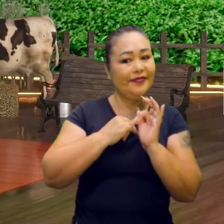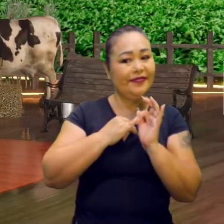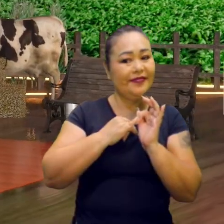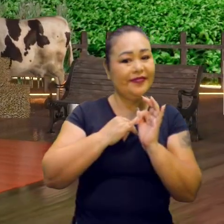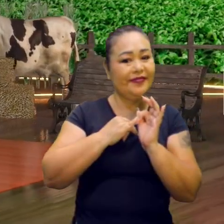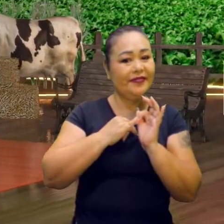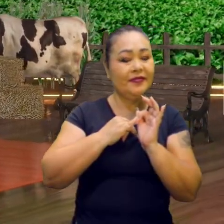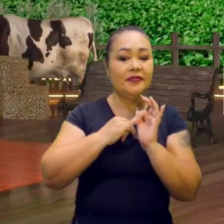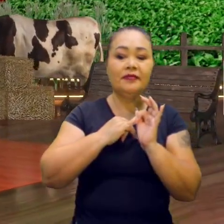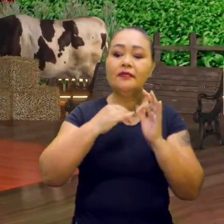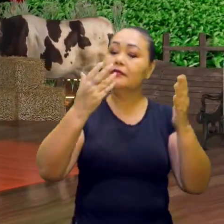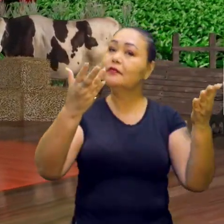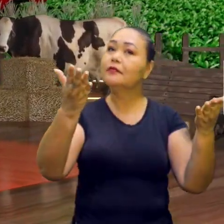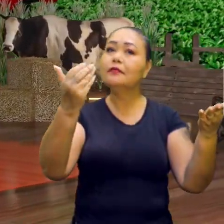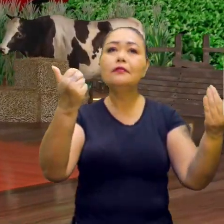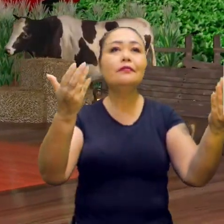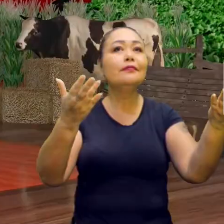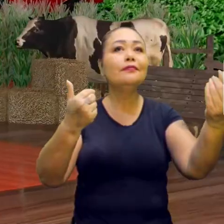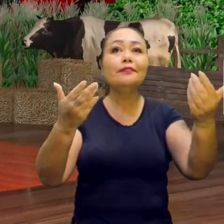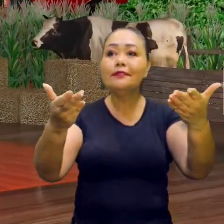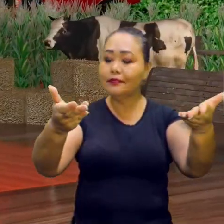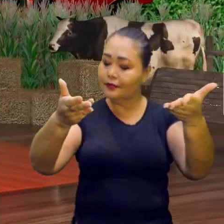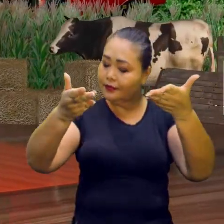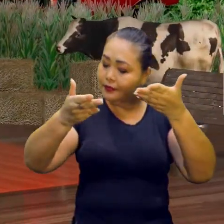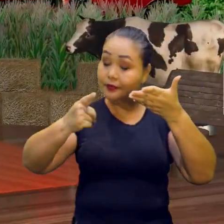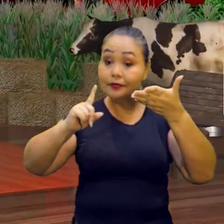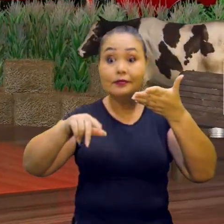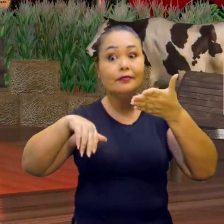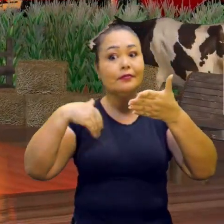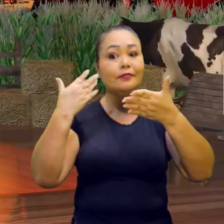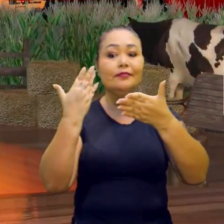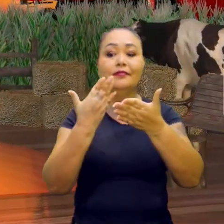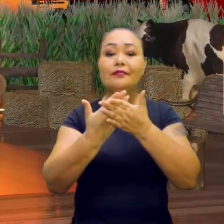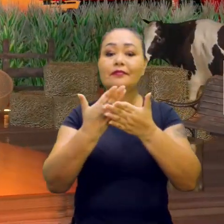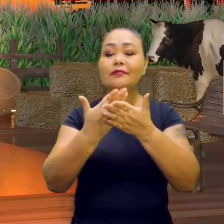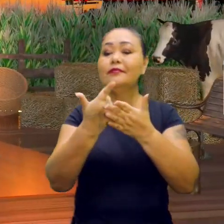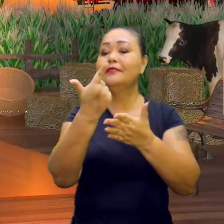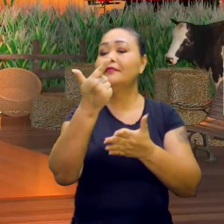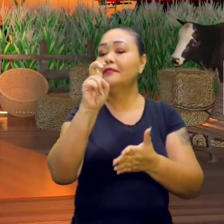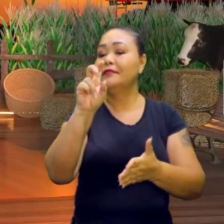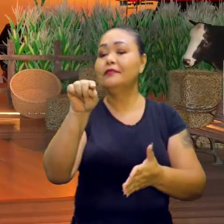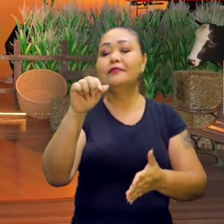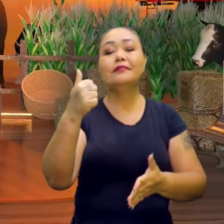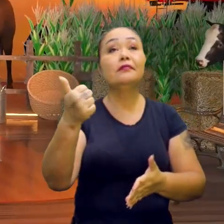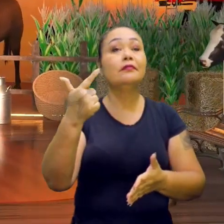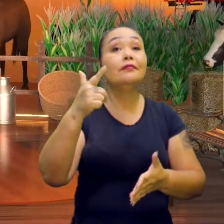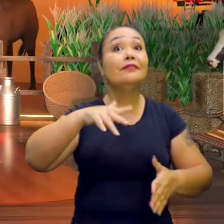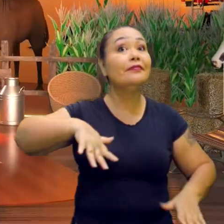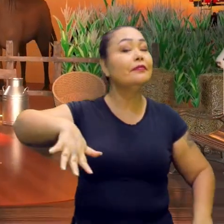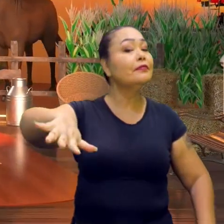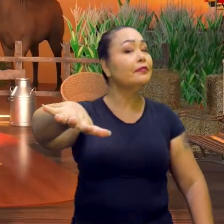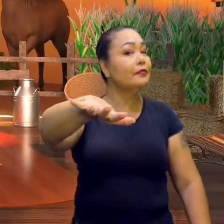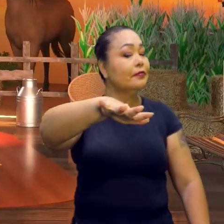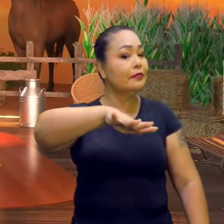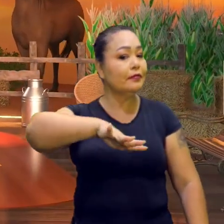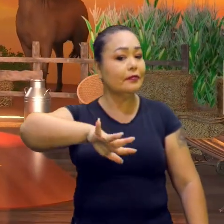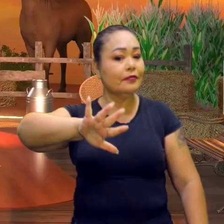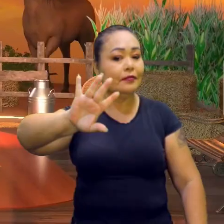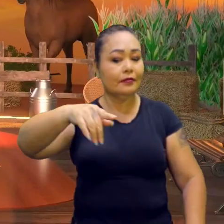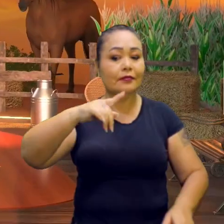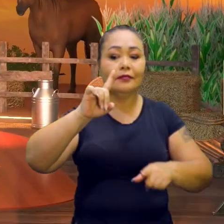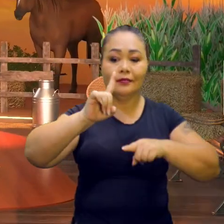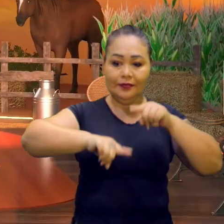Sejam todos bem-vindos à nossa aula 25.1. Galerinha, pega aí o material que o professor presencial